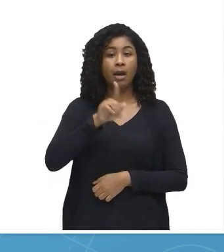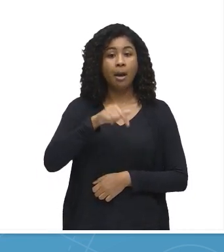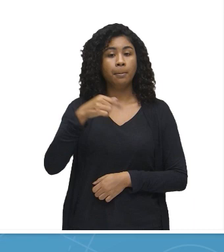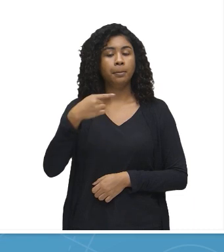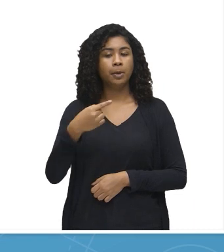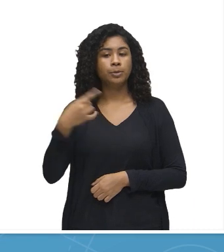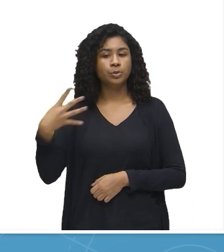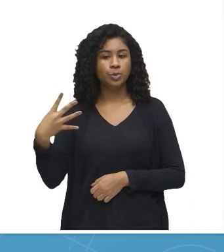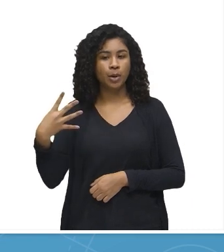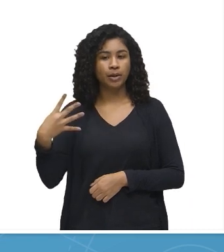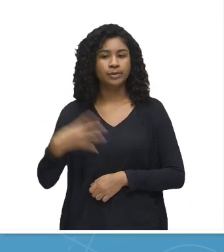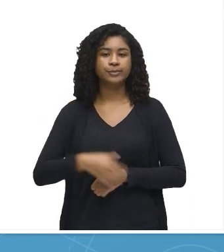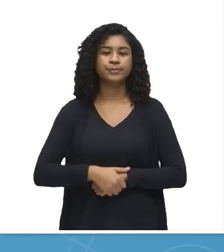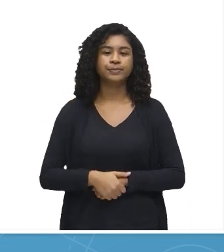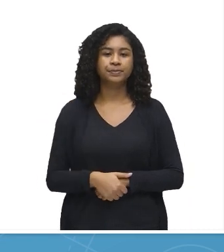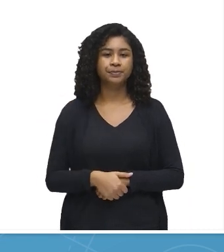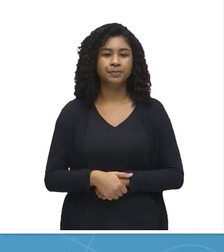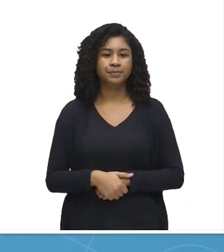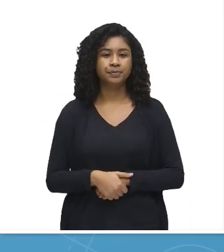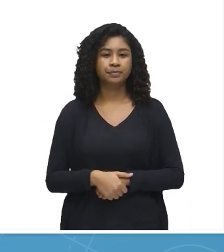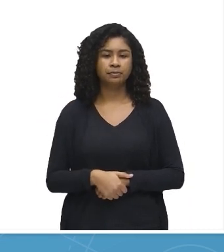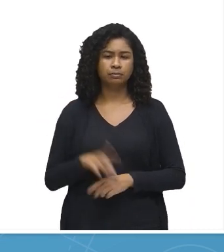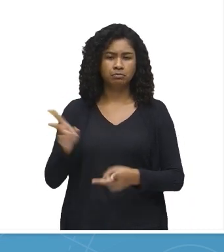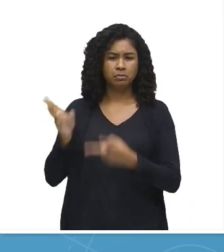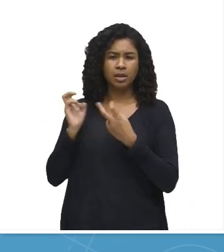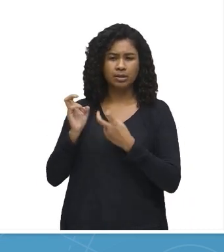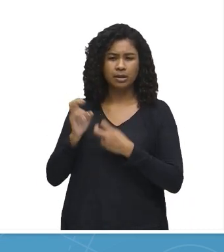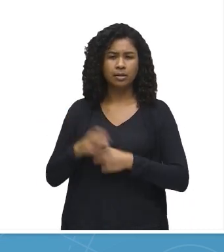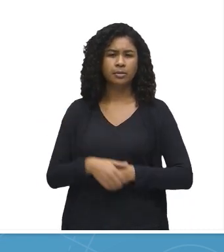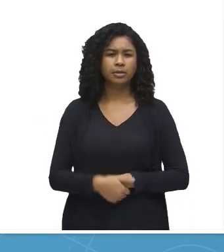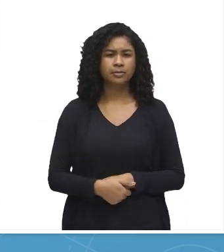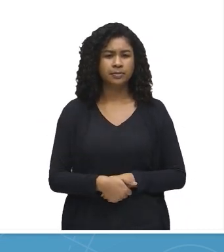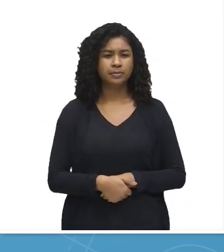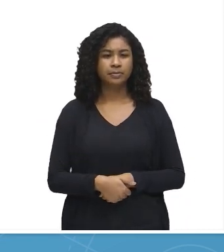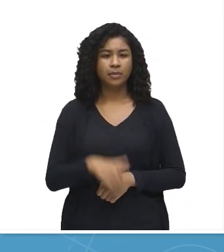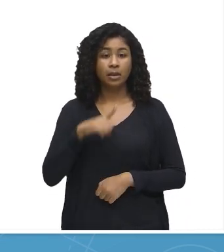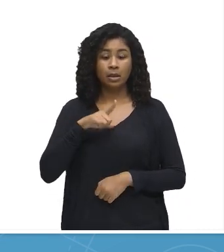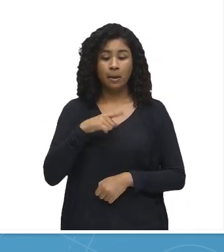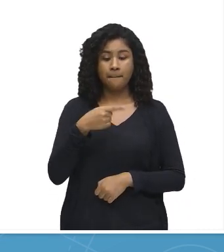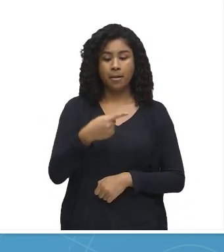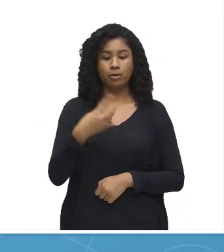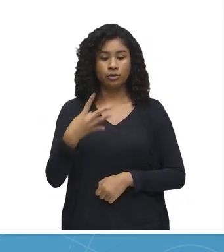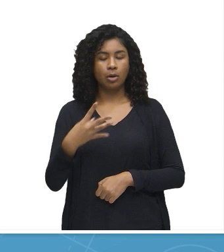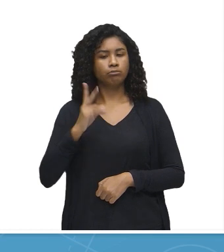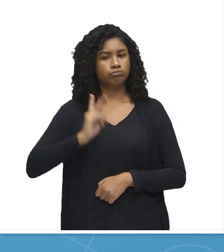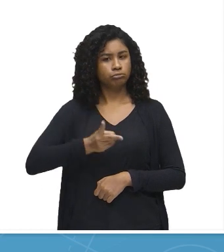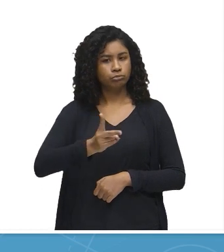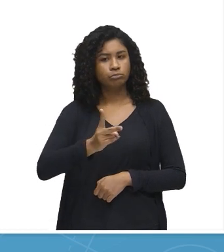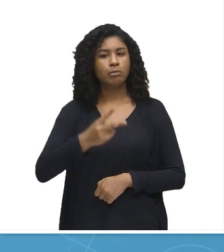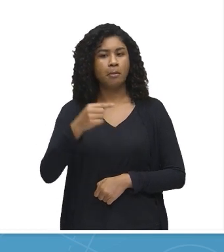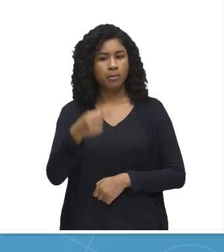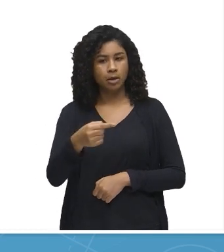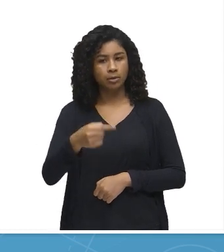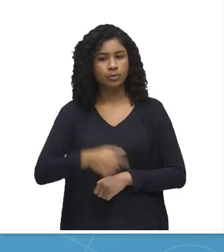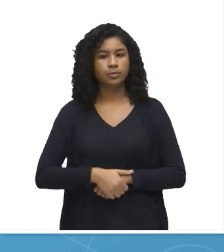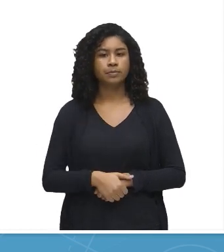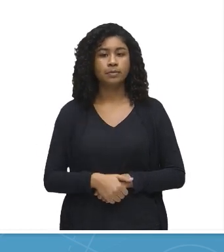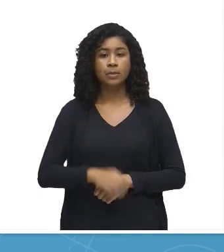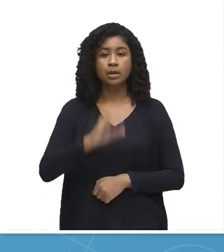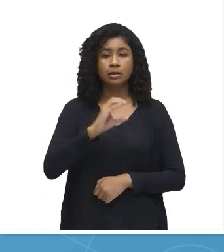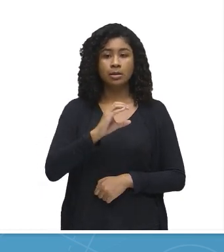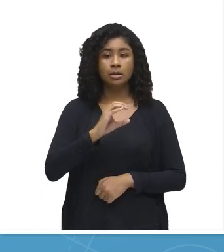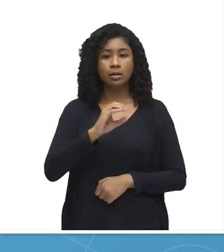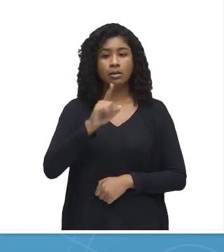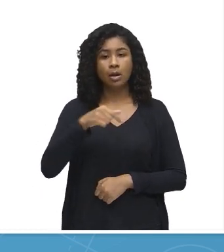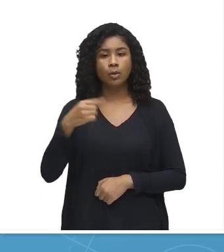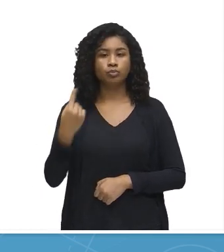menos 4. Menos 4 aqui, ó. Percebam, o sinal, né, ele acompanha sempre o número. E o C é igual a